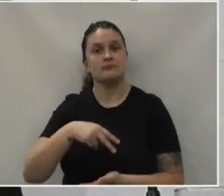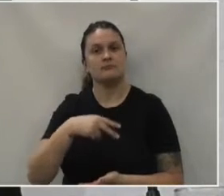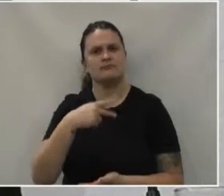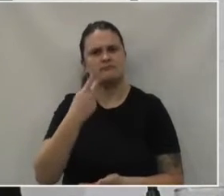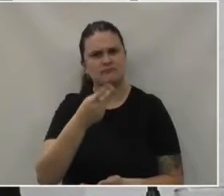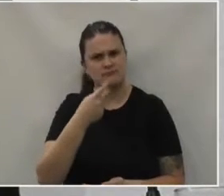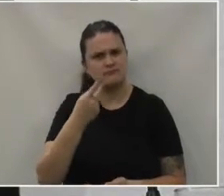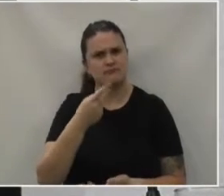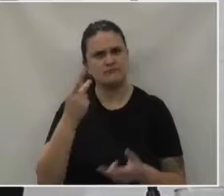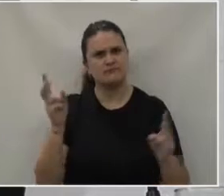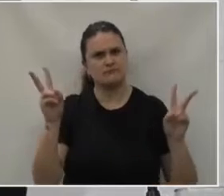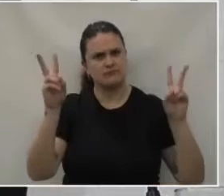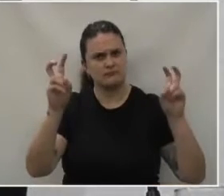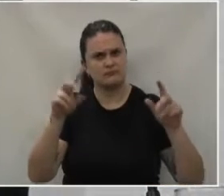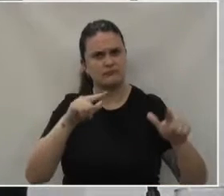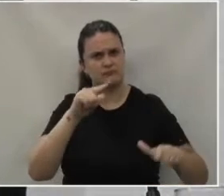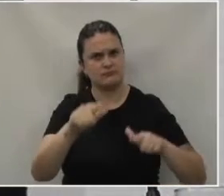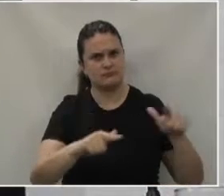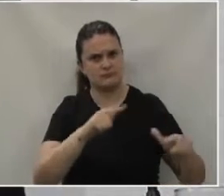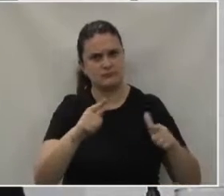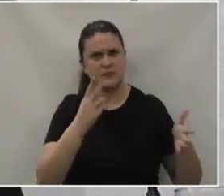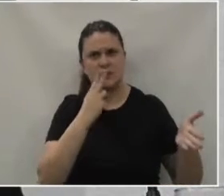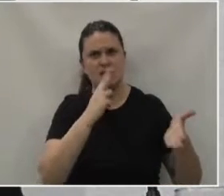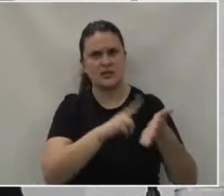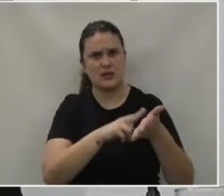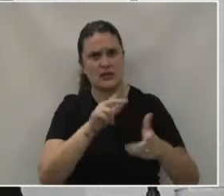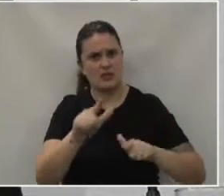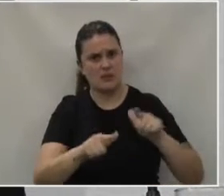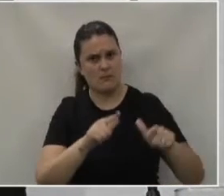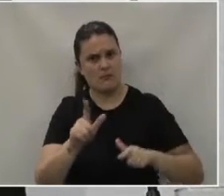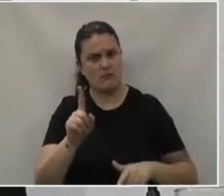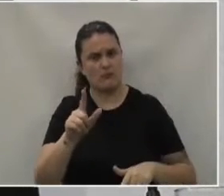defesa da manutenção dos Correios como empresa pública.